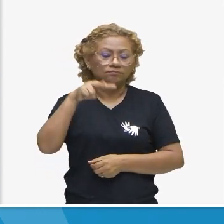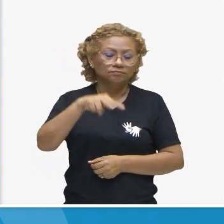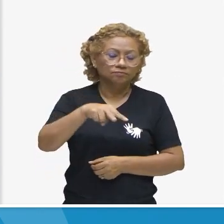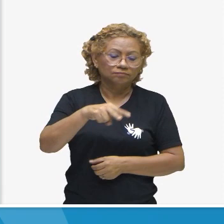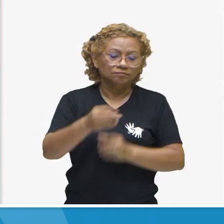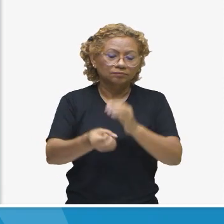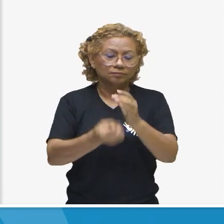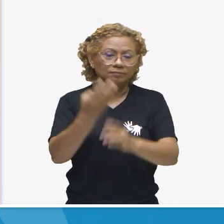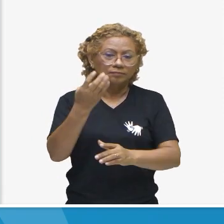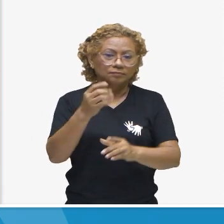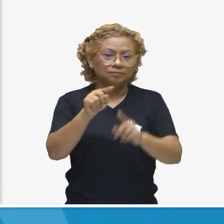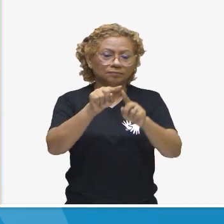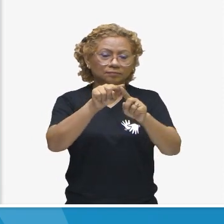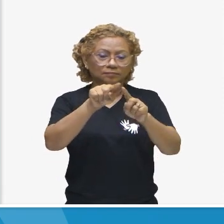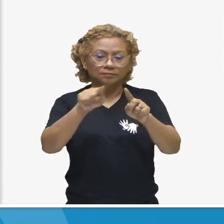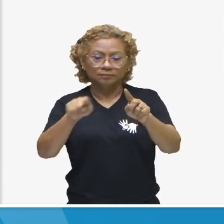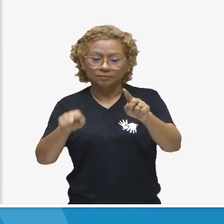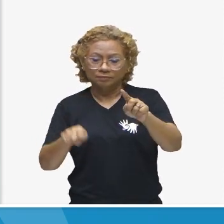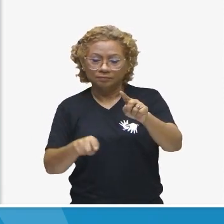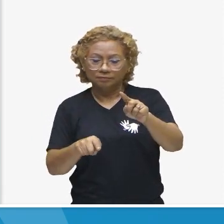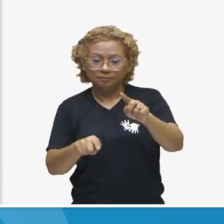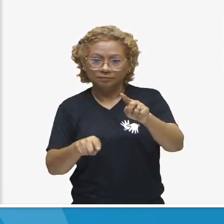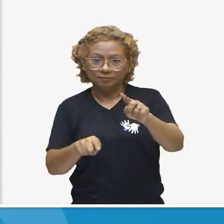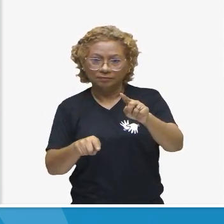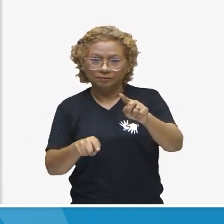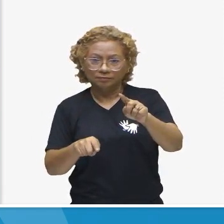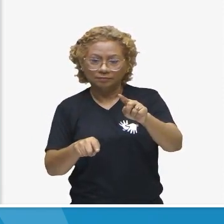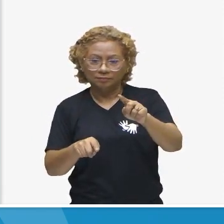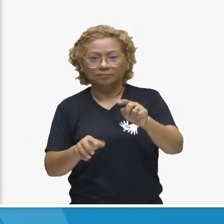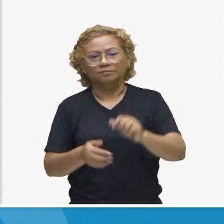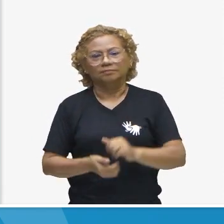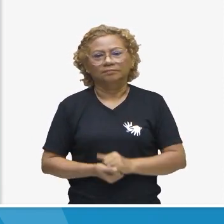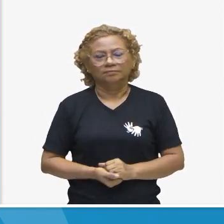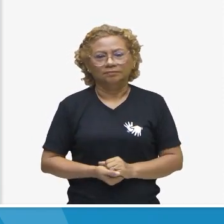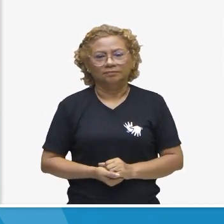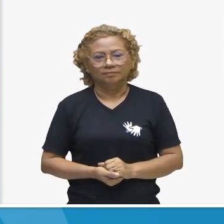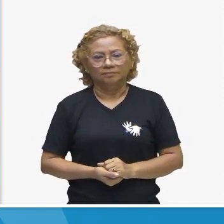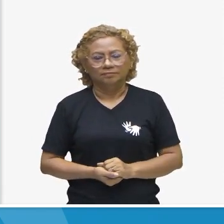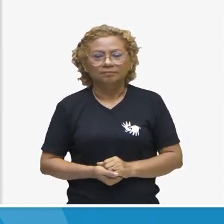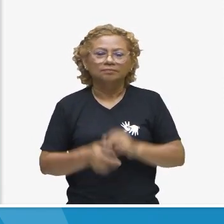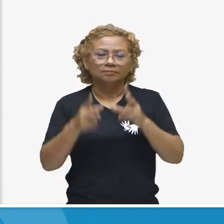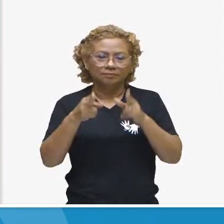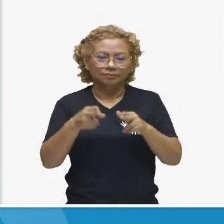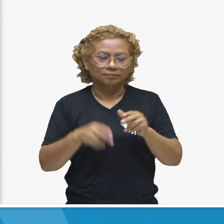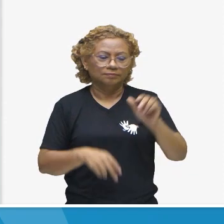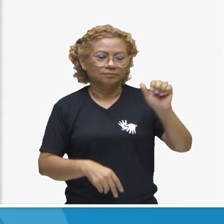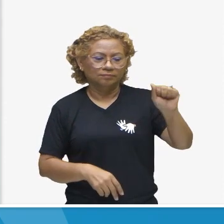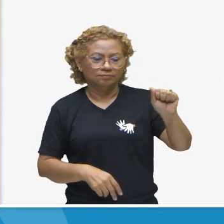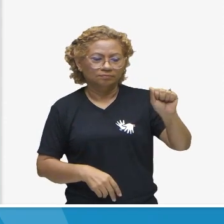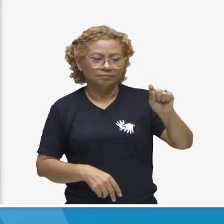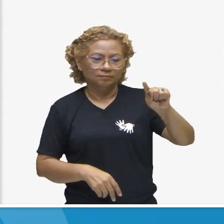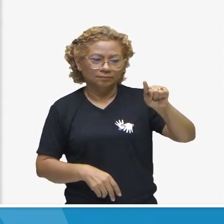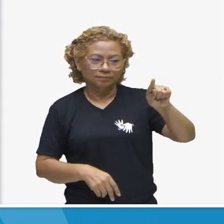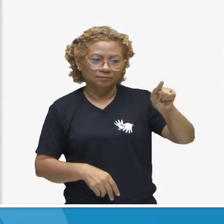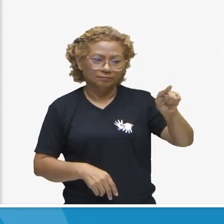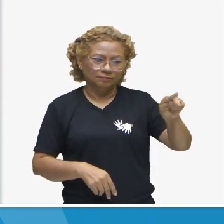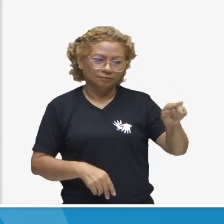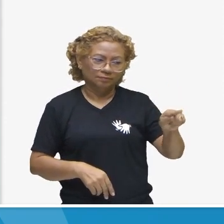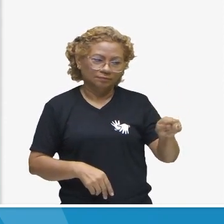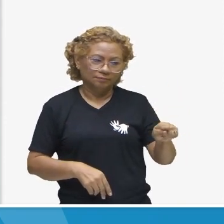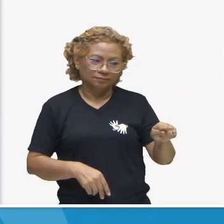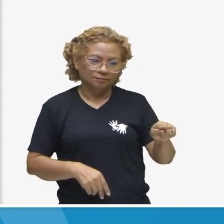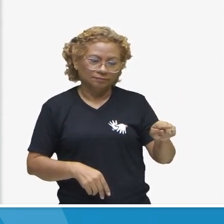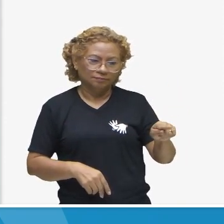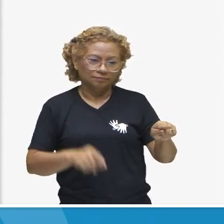formada quando a pessoa que está no ponto B descer. A mesma coisa vai acontecer quando a pessoa que está